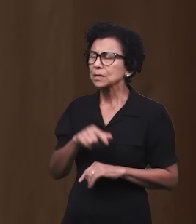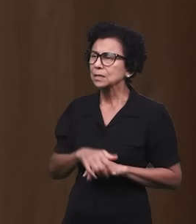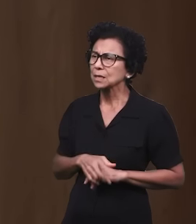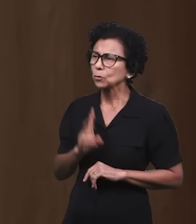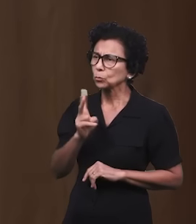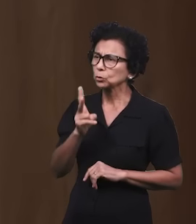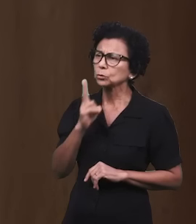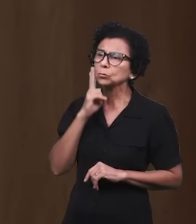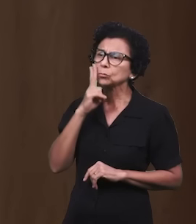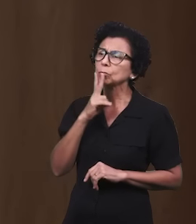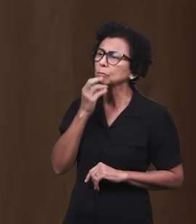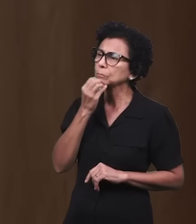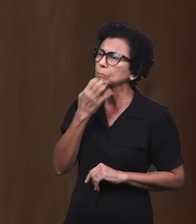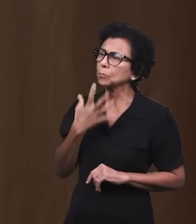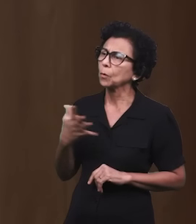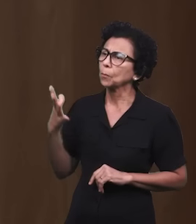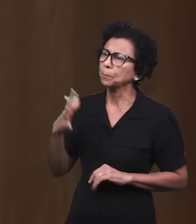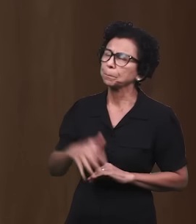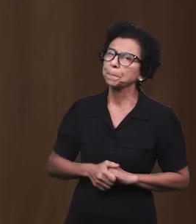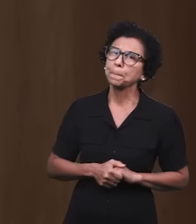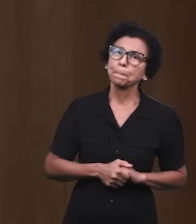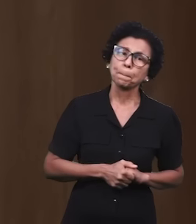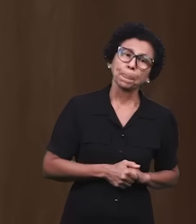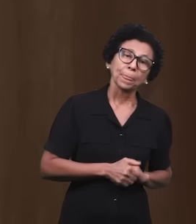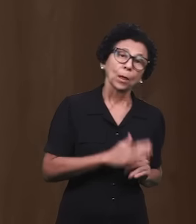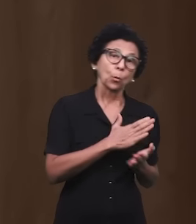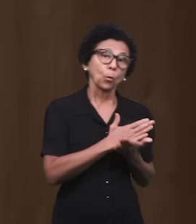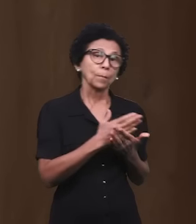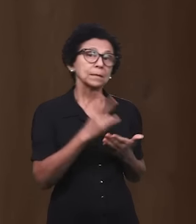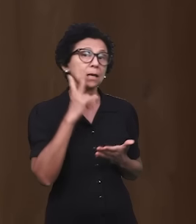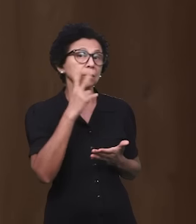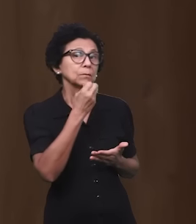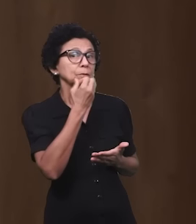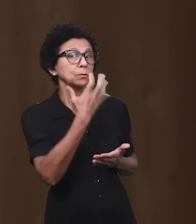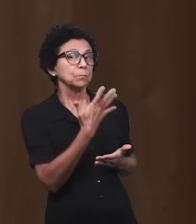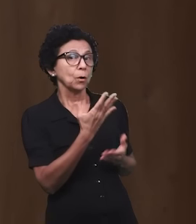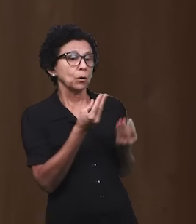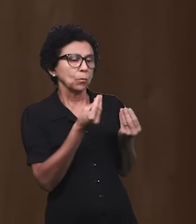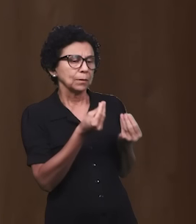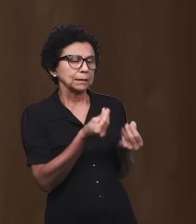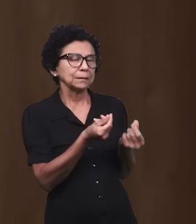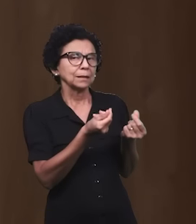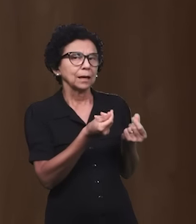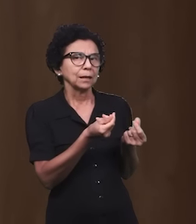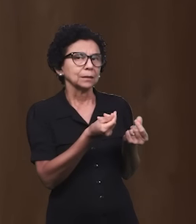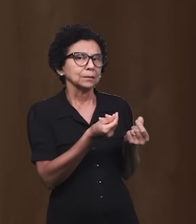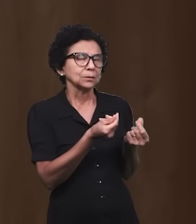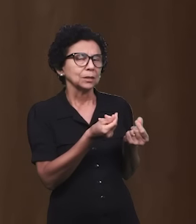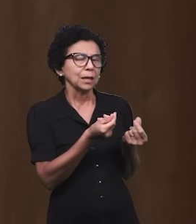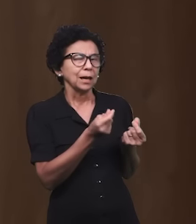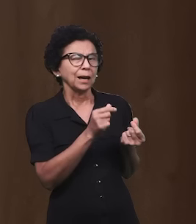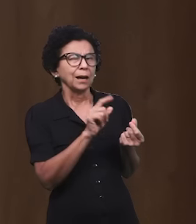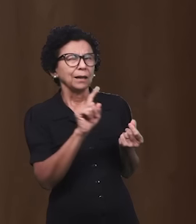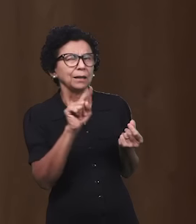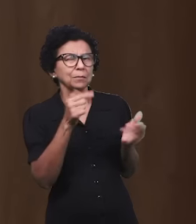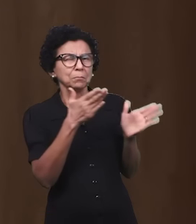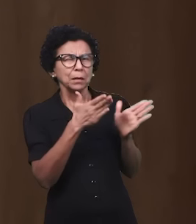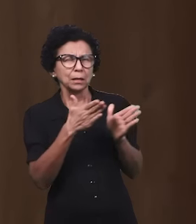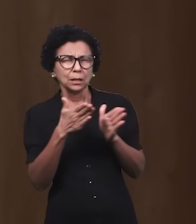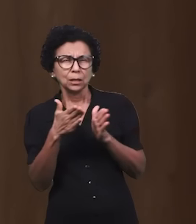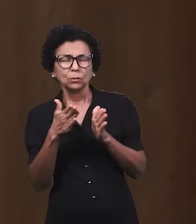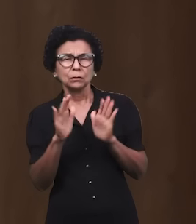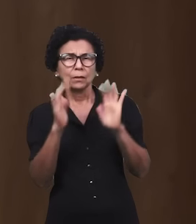as festas comuns botavam um vinho bom e depois o inferior, mas aquela festa ali,